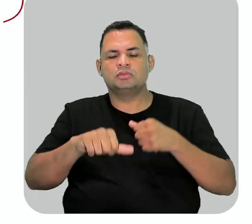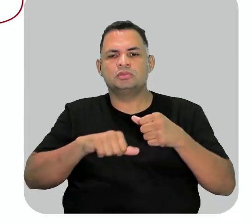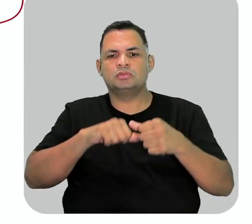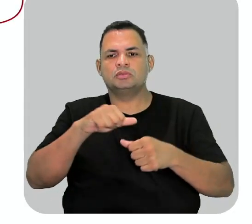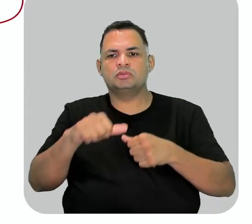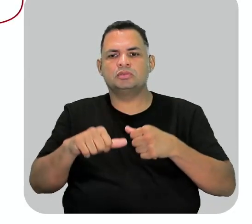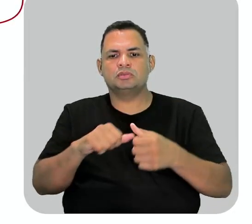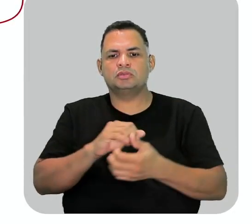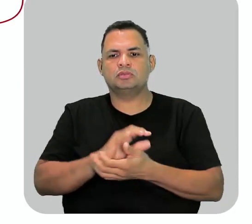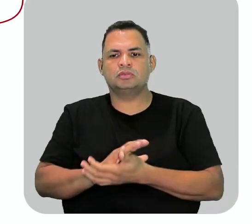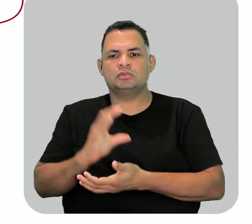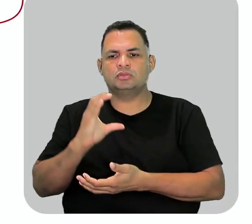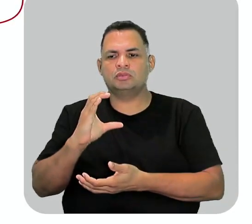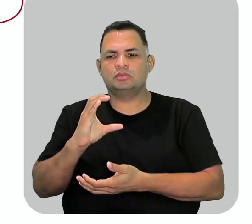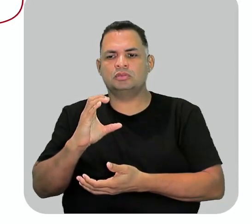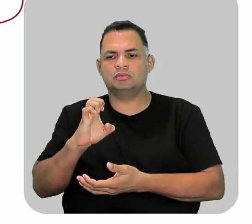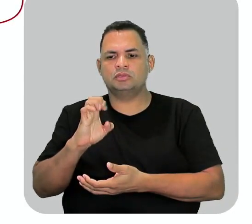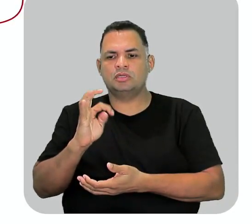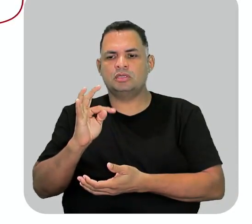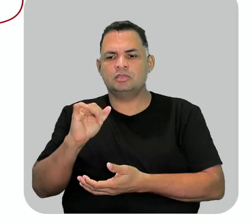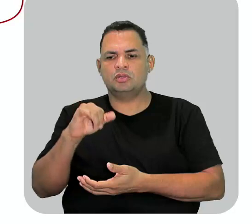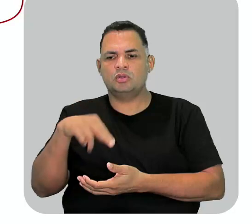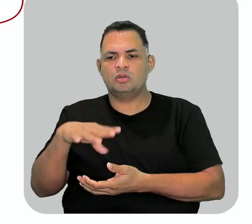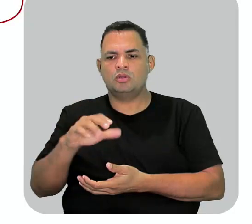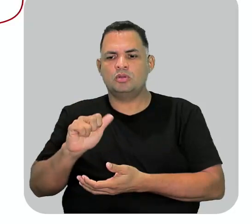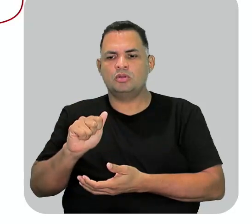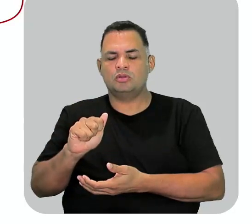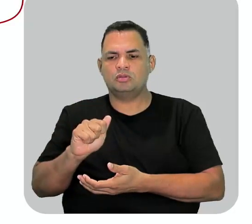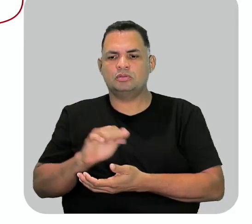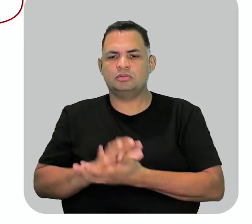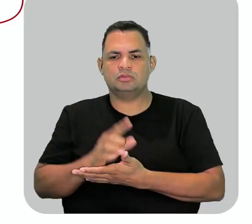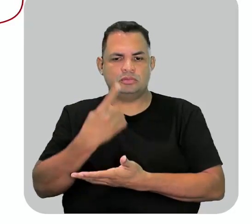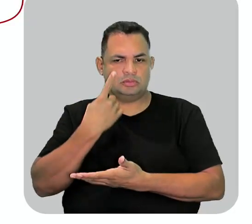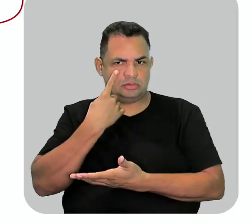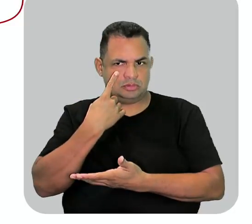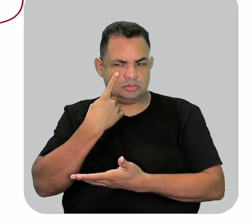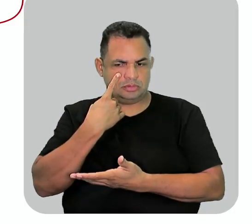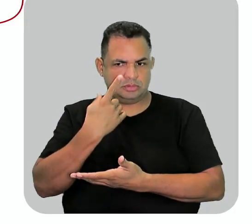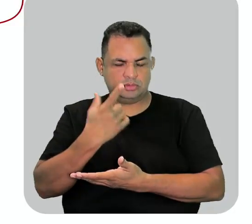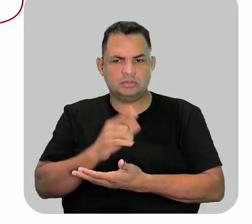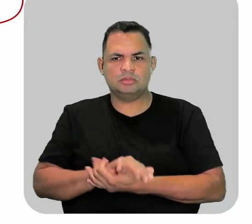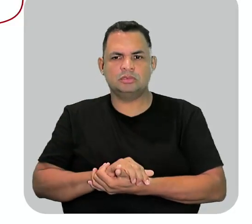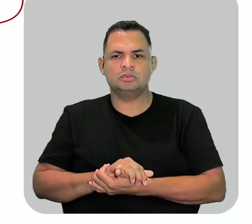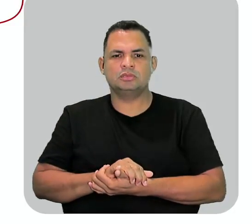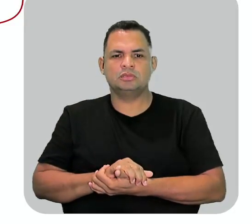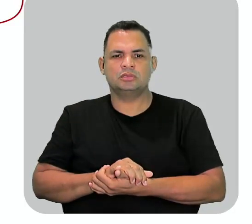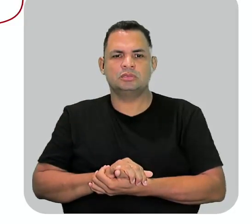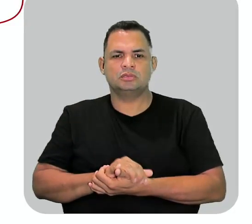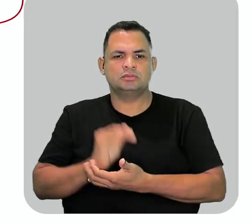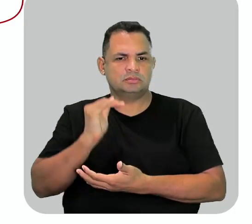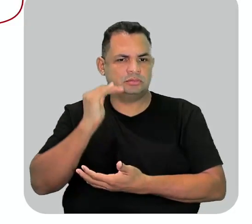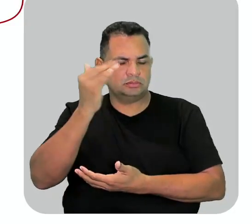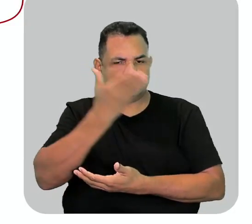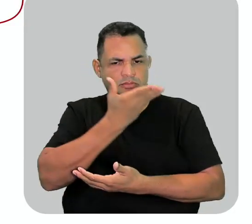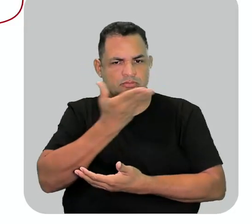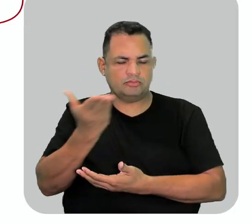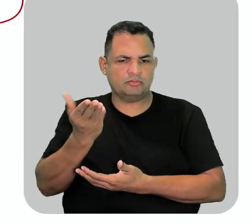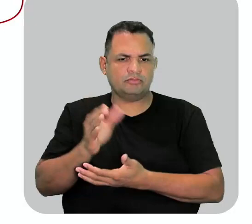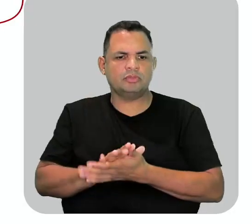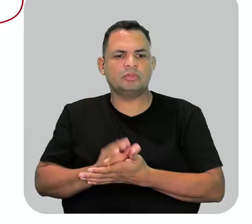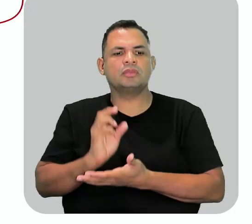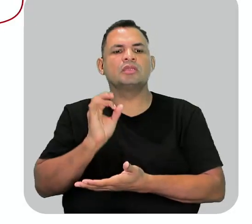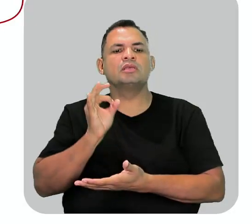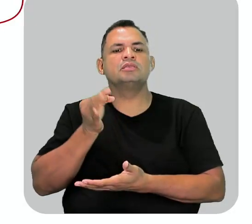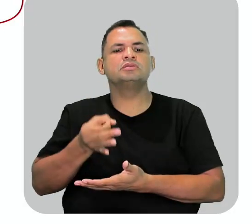formando, ó, uma cetona. Observe a reação acima, observando, né? É